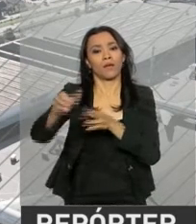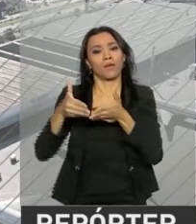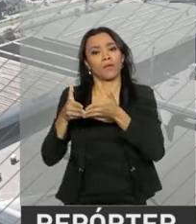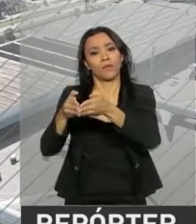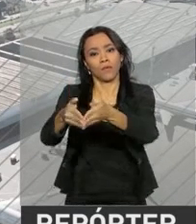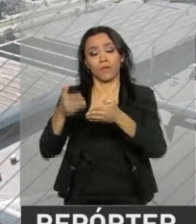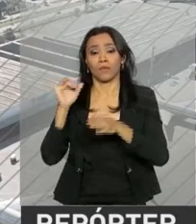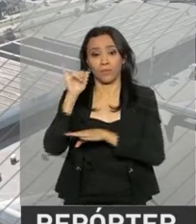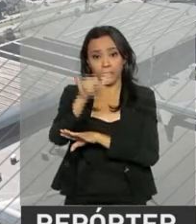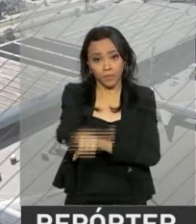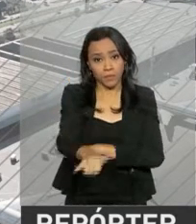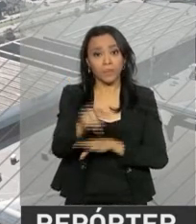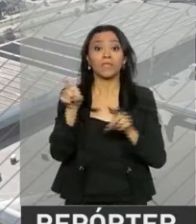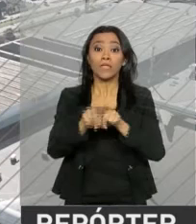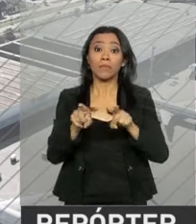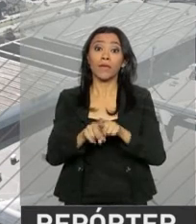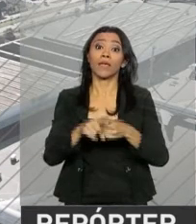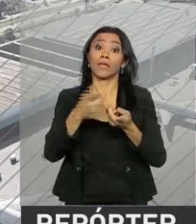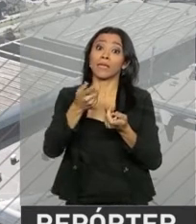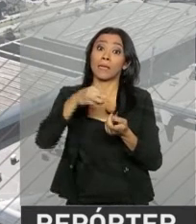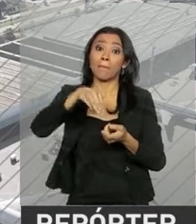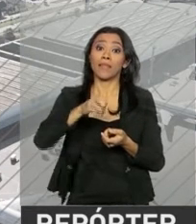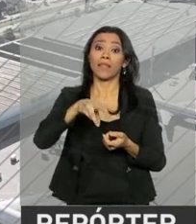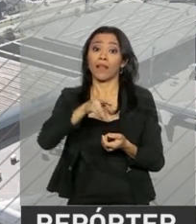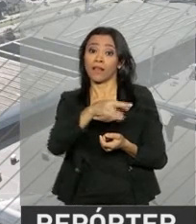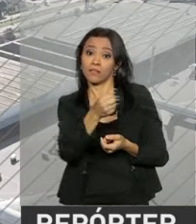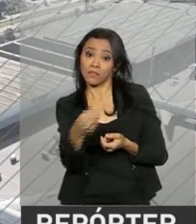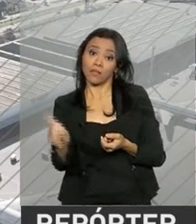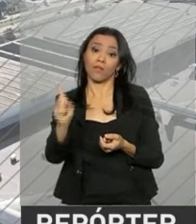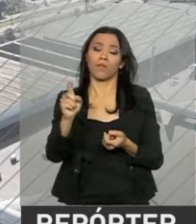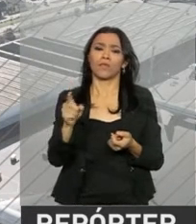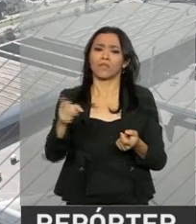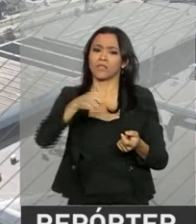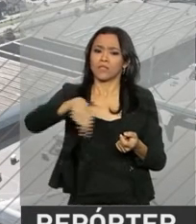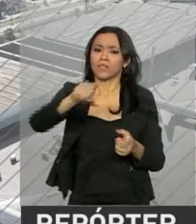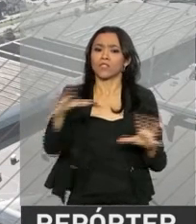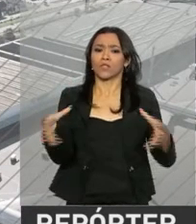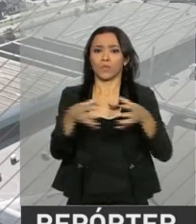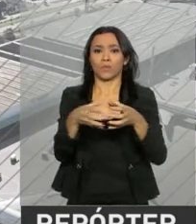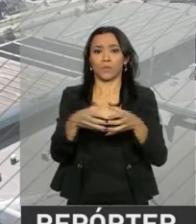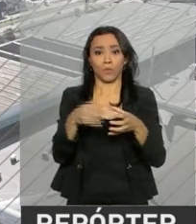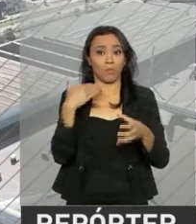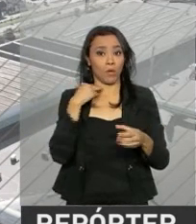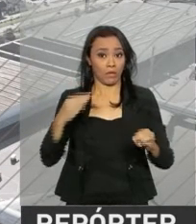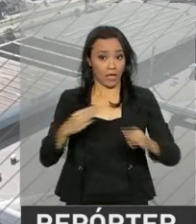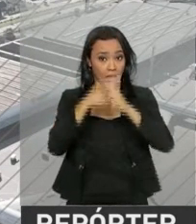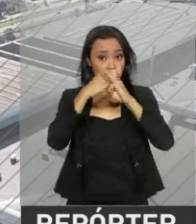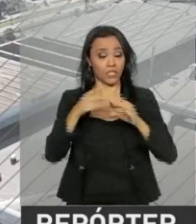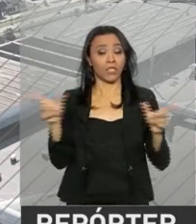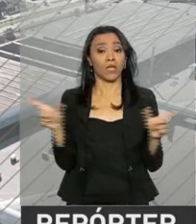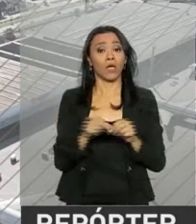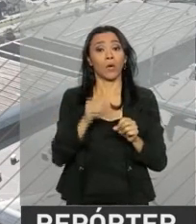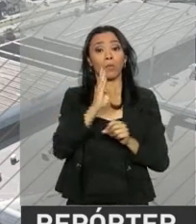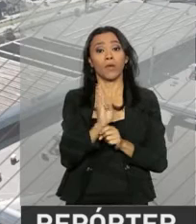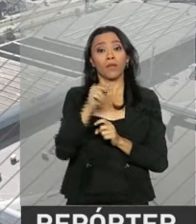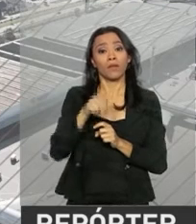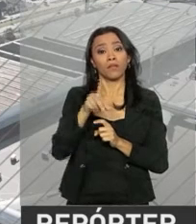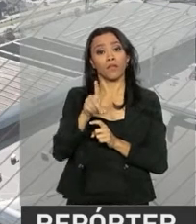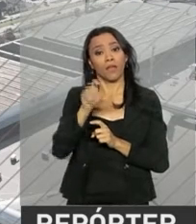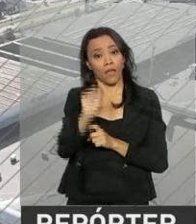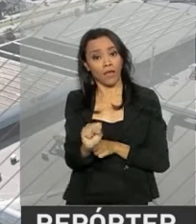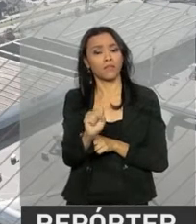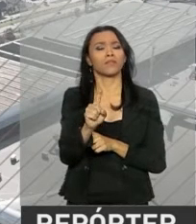portos, ferrovias e mineração a partir do ano que vem. Junto com a Caixa, o BNDES vai colocar à disposição dos